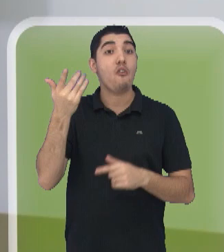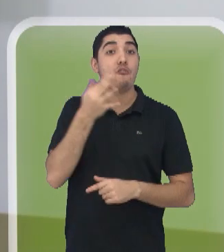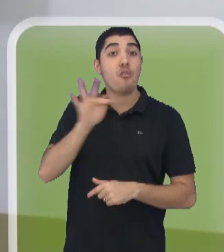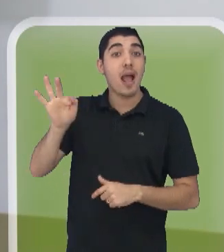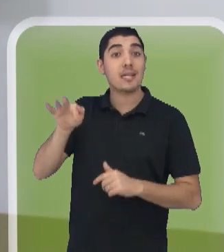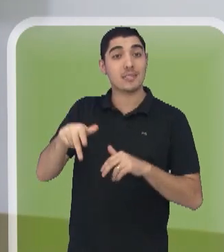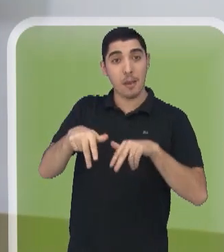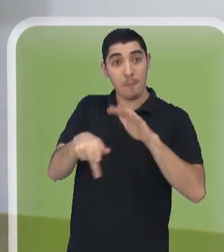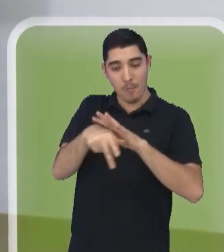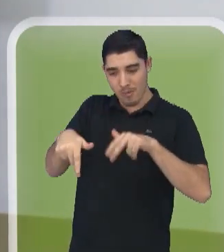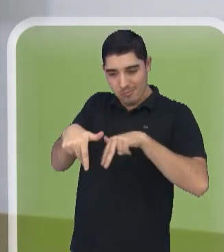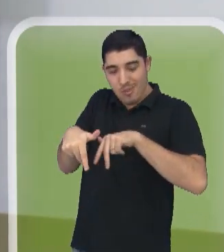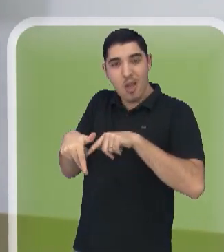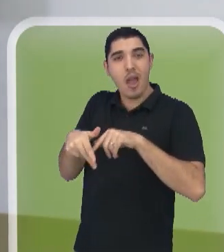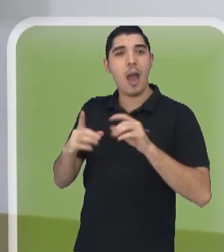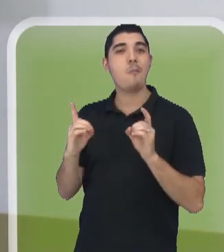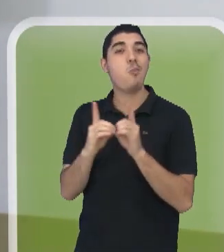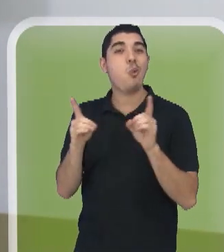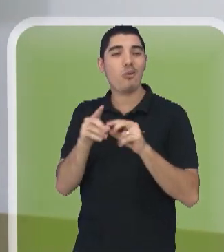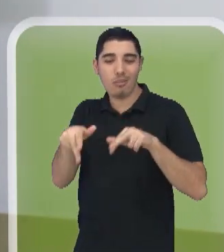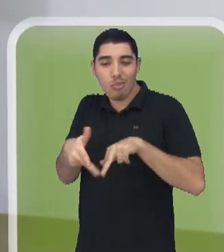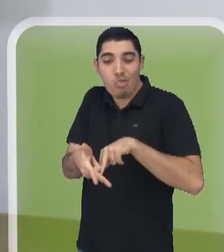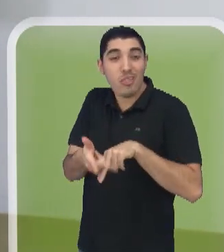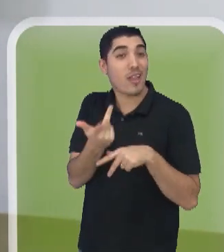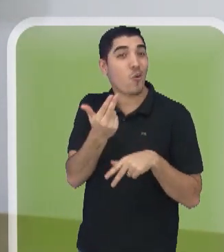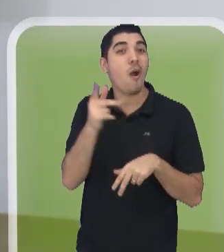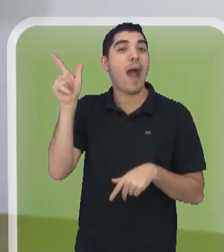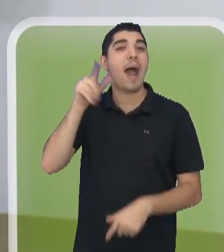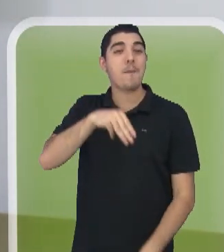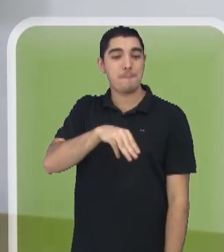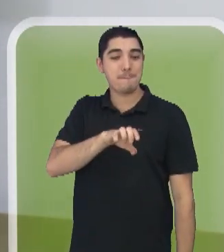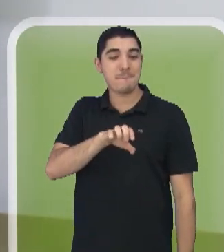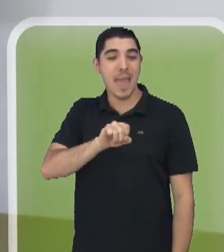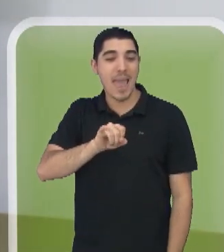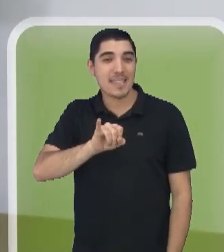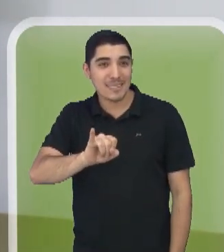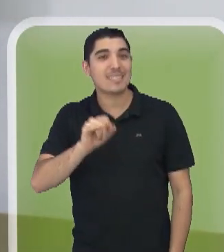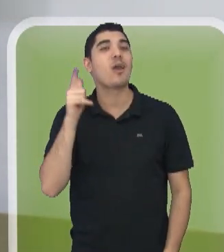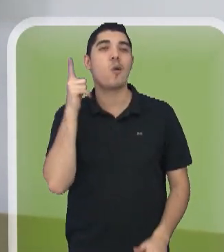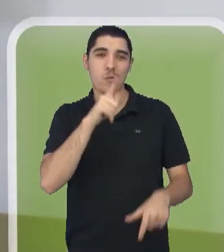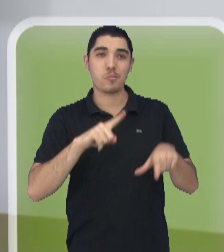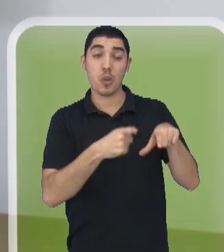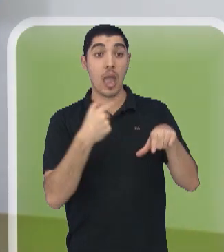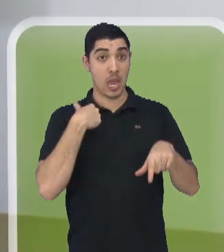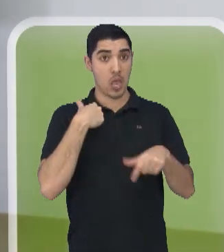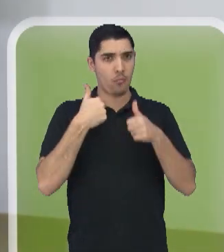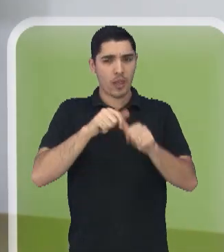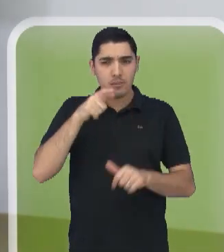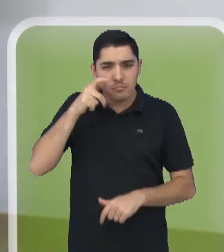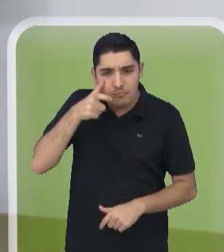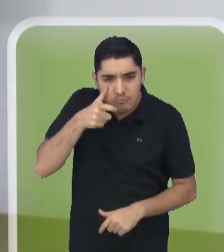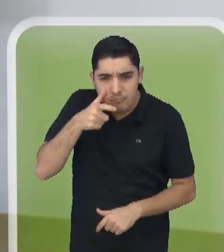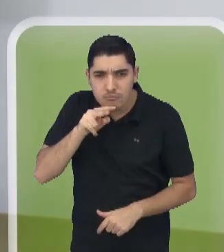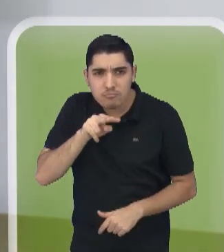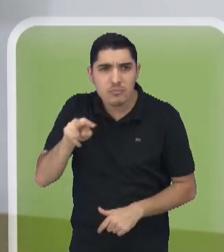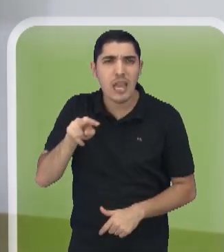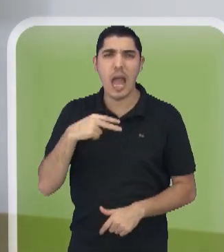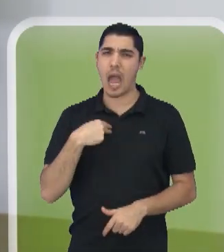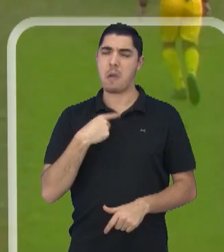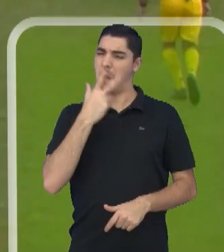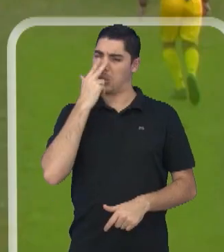condição pro Messi fazer o gol. Quando eu vi a olho nu, eu achei que não estava. Agora eu fiquei em dúvida. Então,